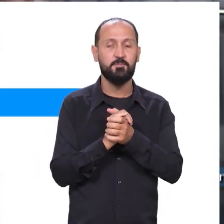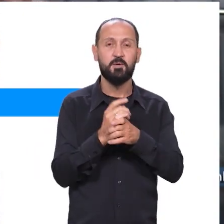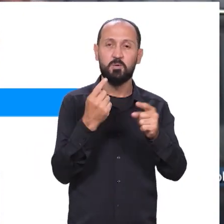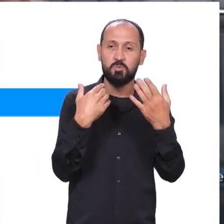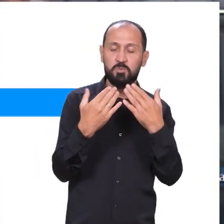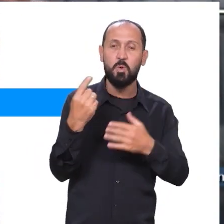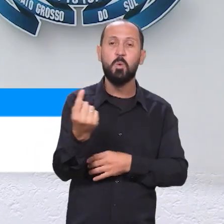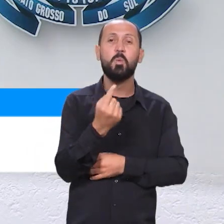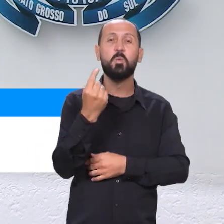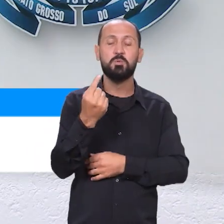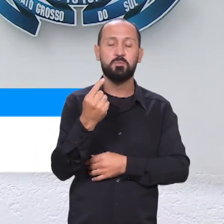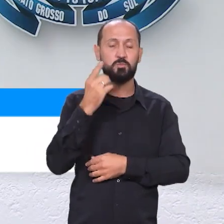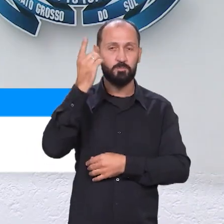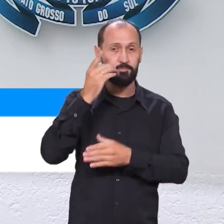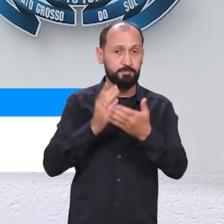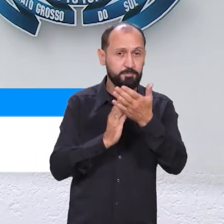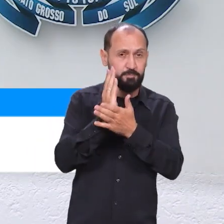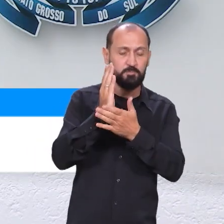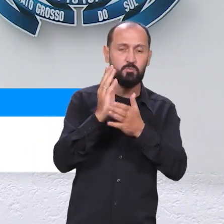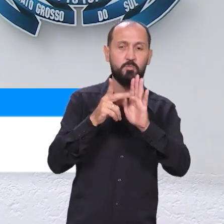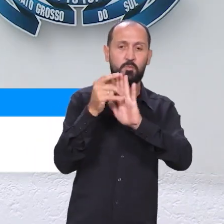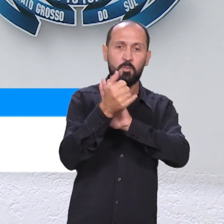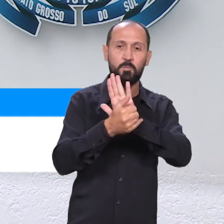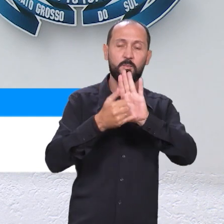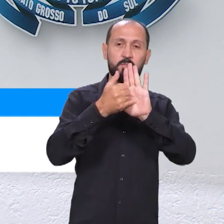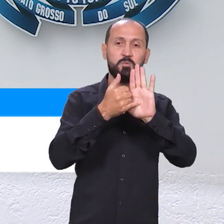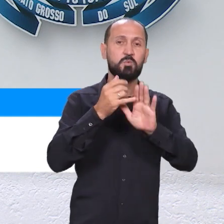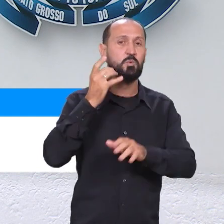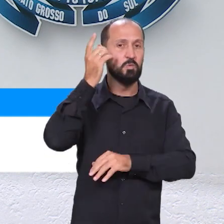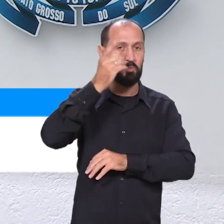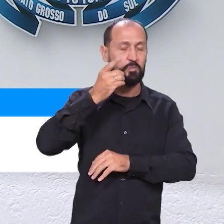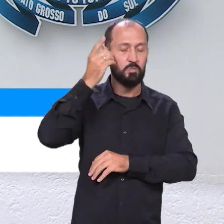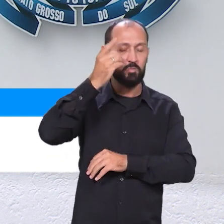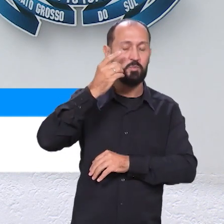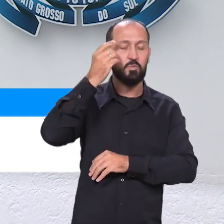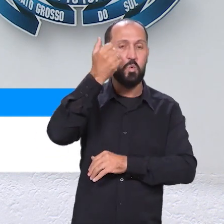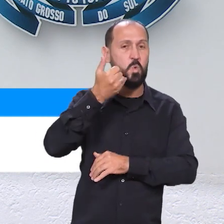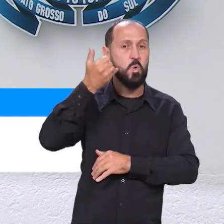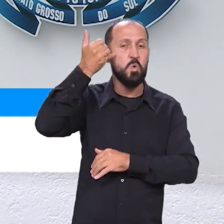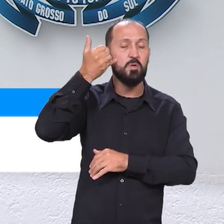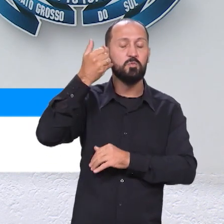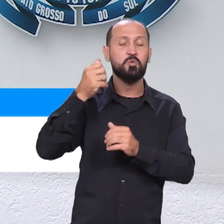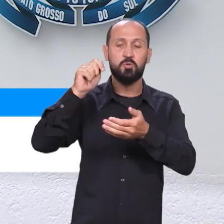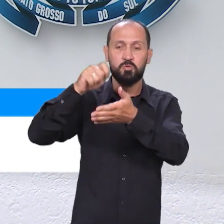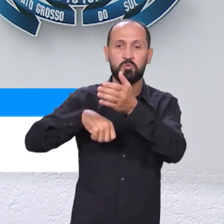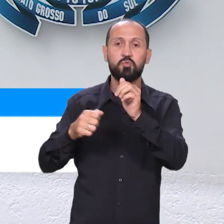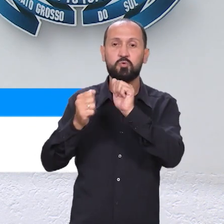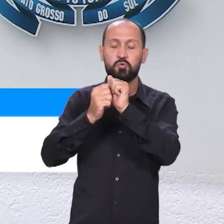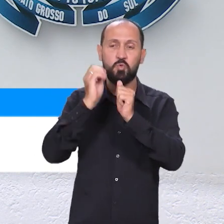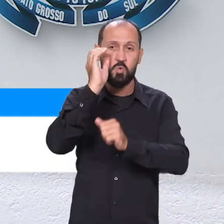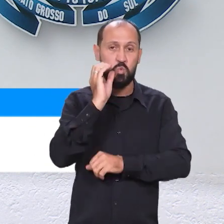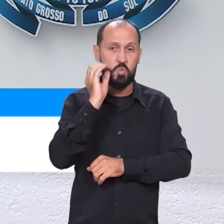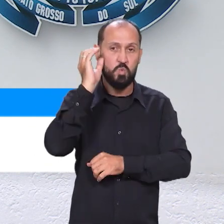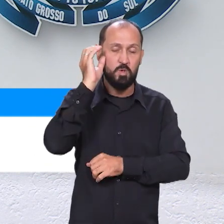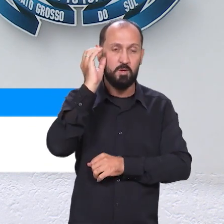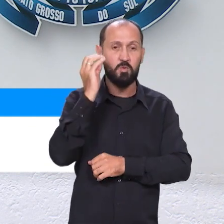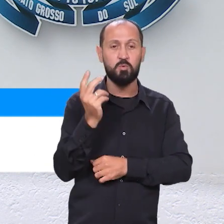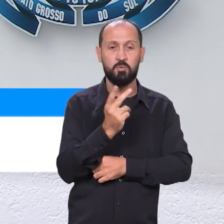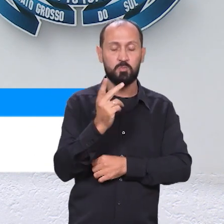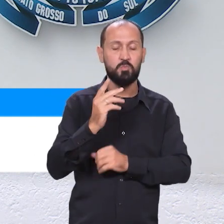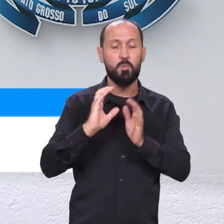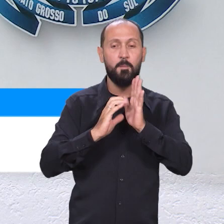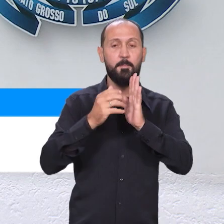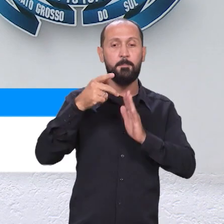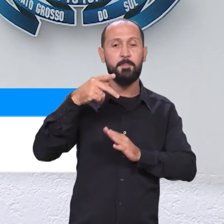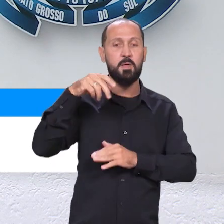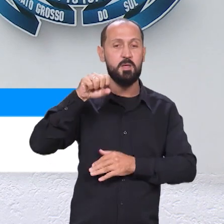surgindo precisam participar. Já em discussão única, os deputados aprovaram o projeto de autoria do deputado Jamilson Nami e coautoria do deputado